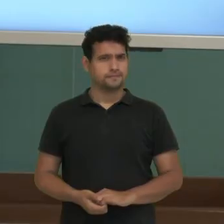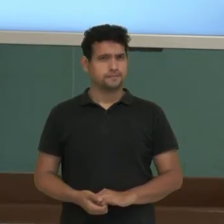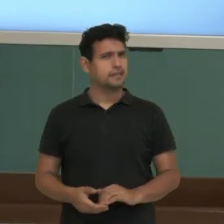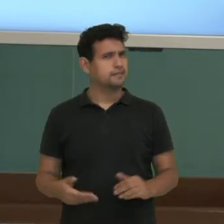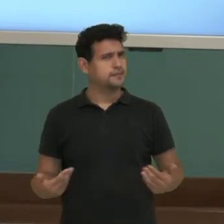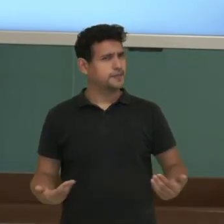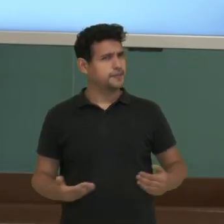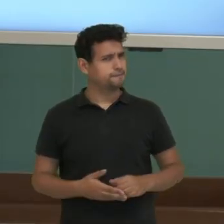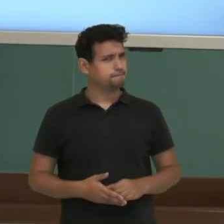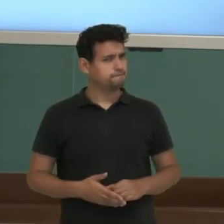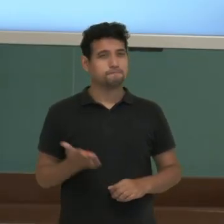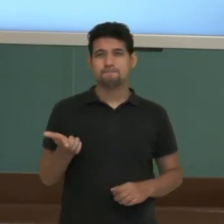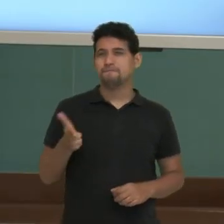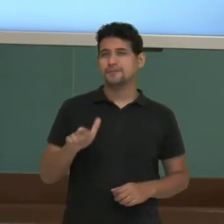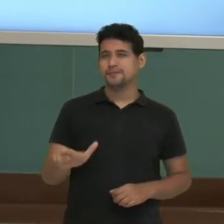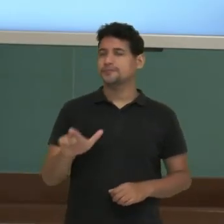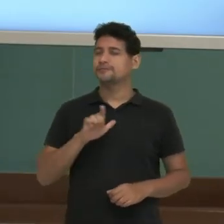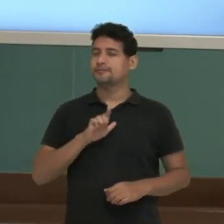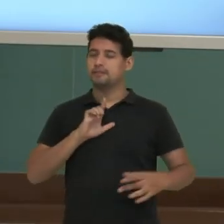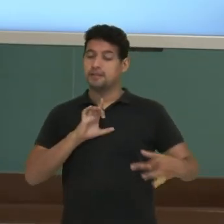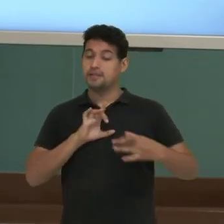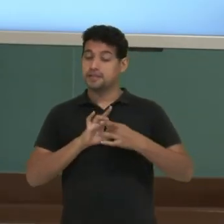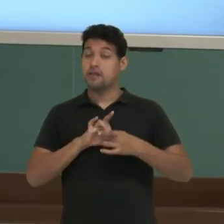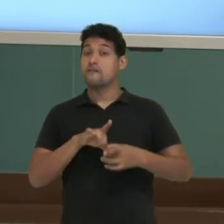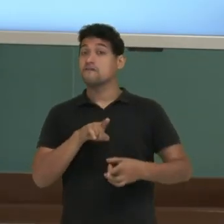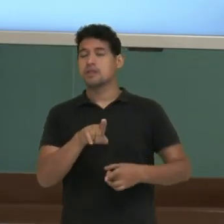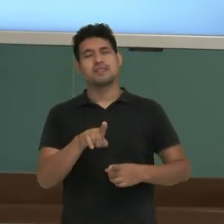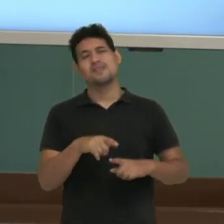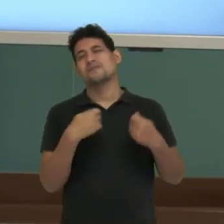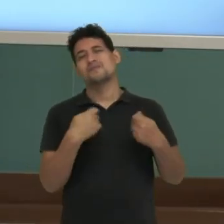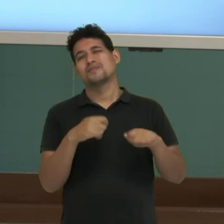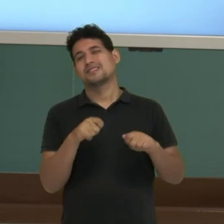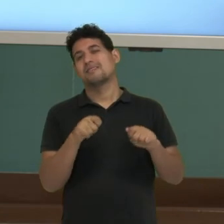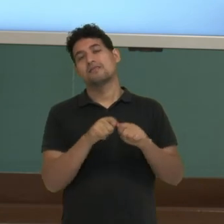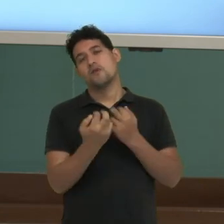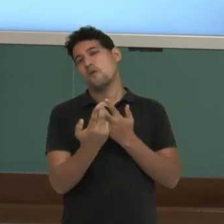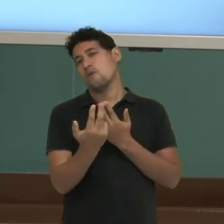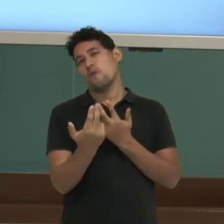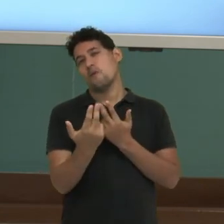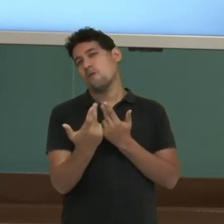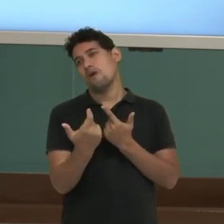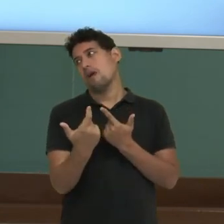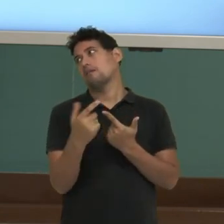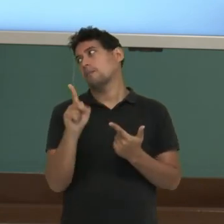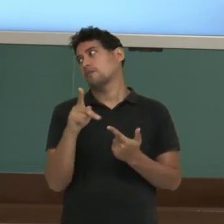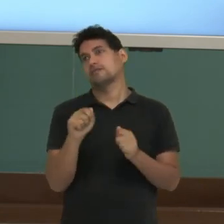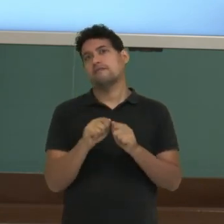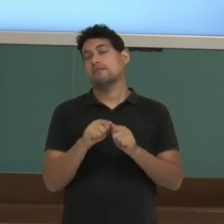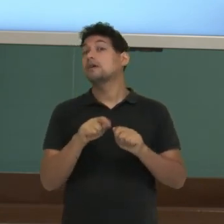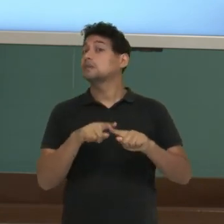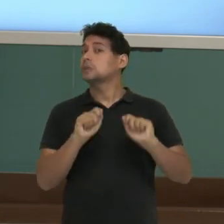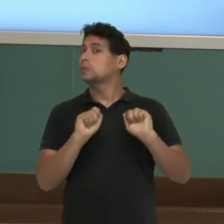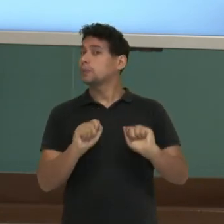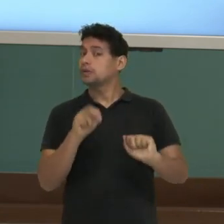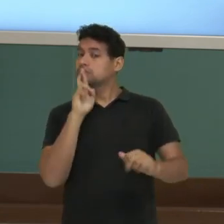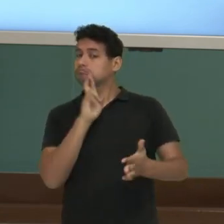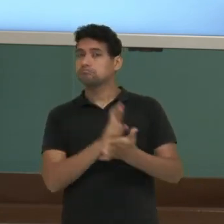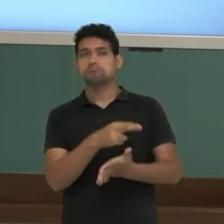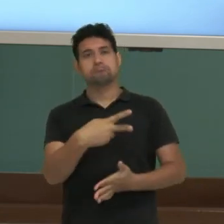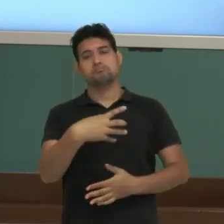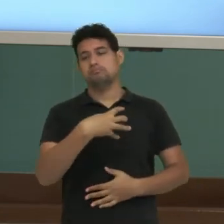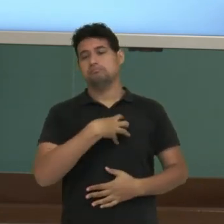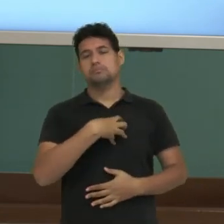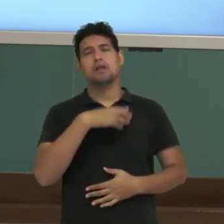Então, alunos, novamente reitero que vocês não precisam fazer igual ao que é sugerido. Façam da maneira que